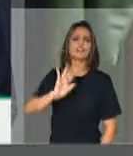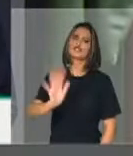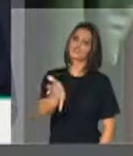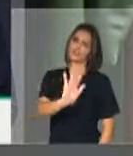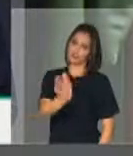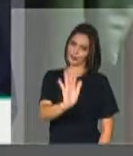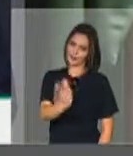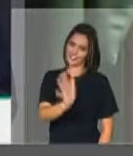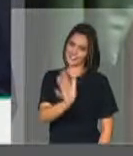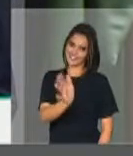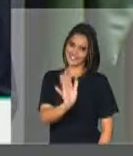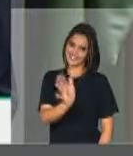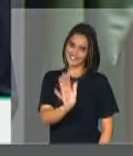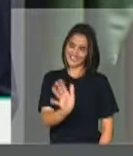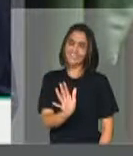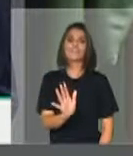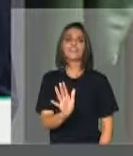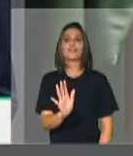e